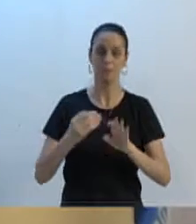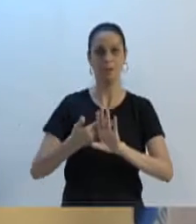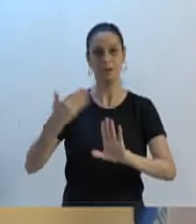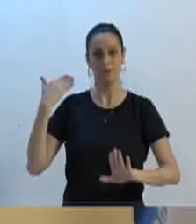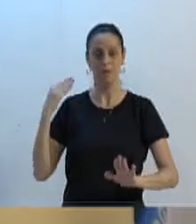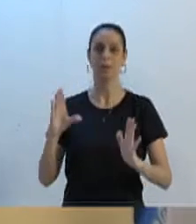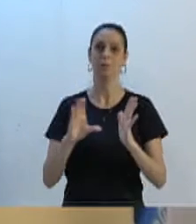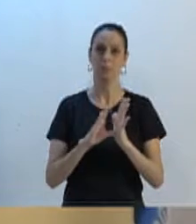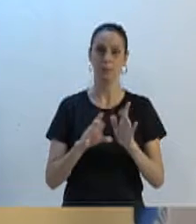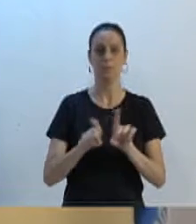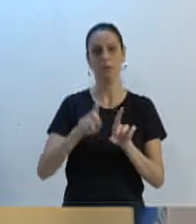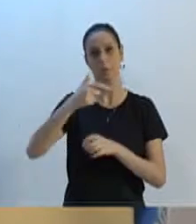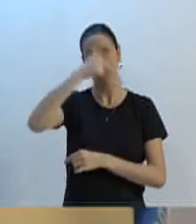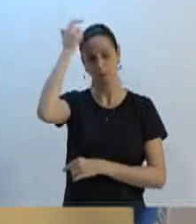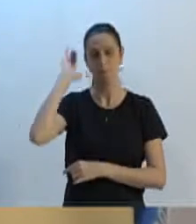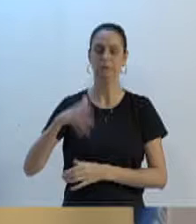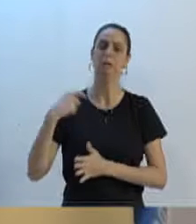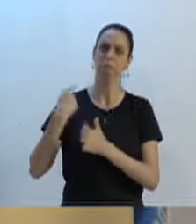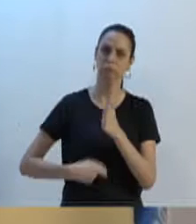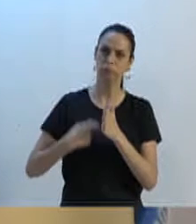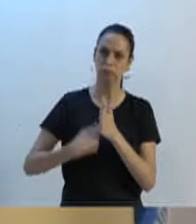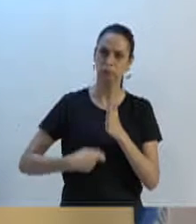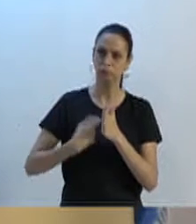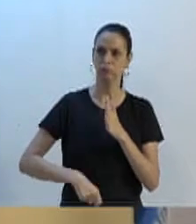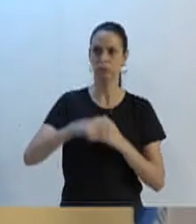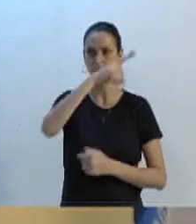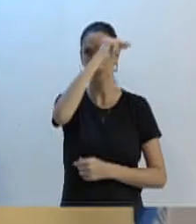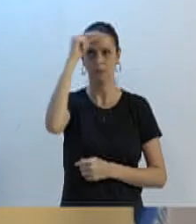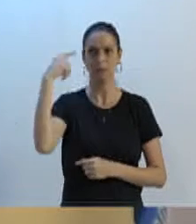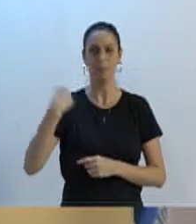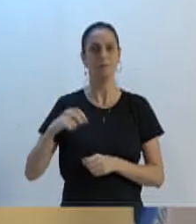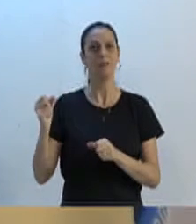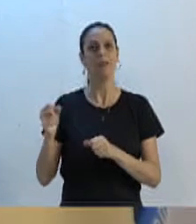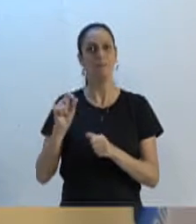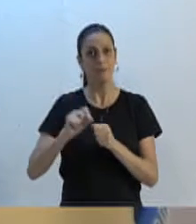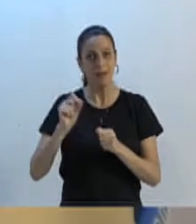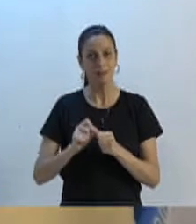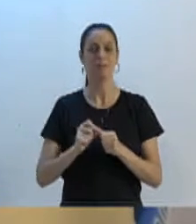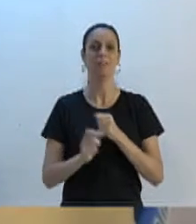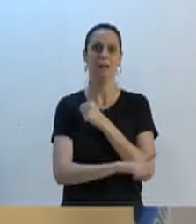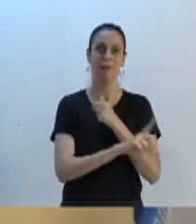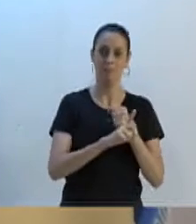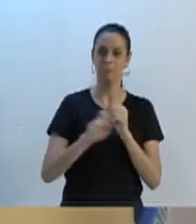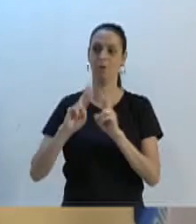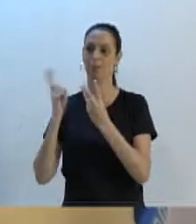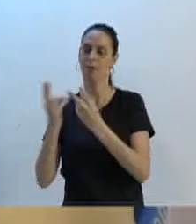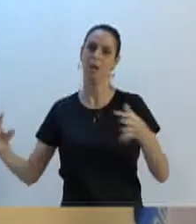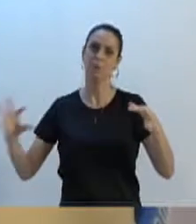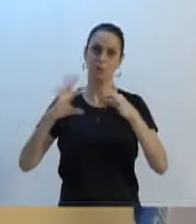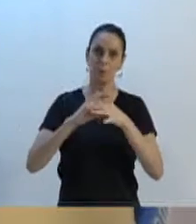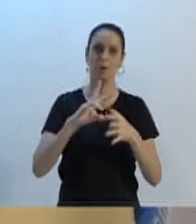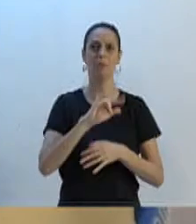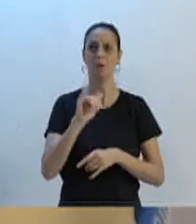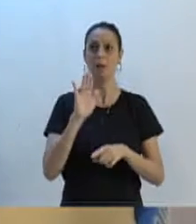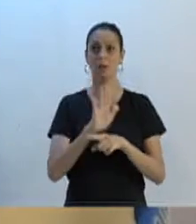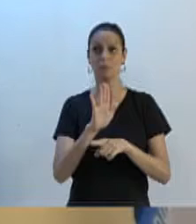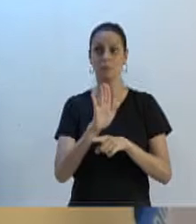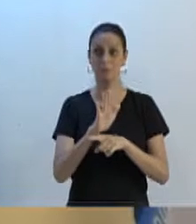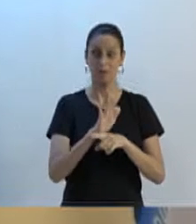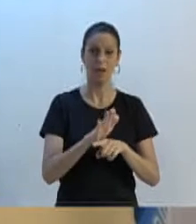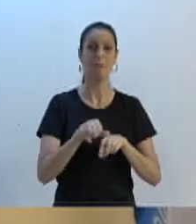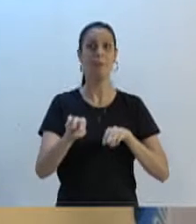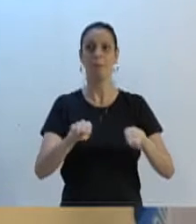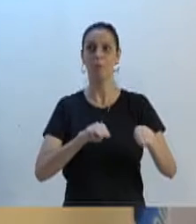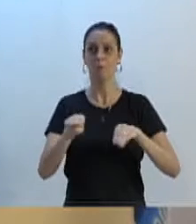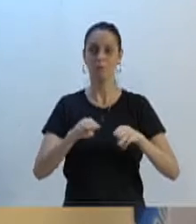vem cobrando poder público essas execução dessa obra pois irá contribuir e muito para a mobilidade urbana